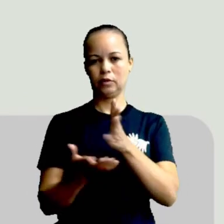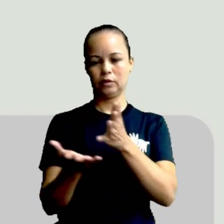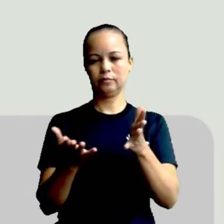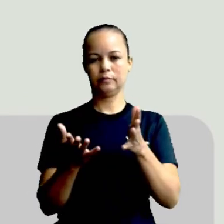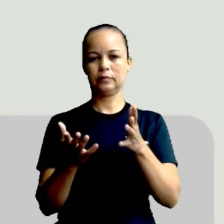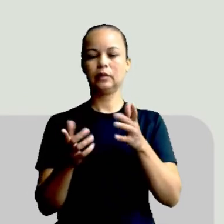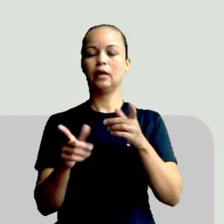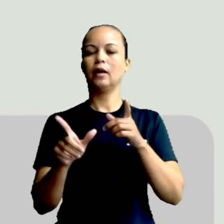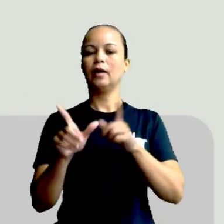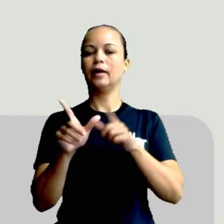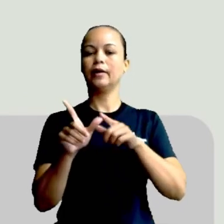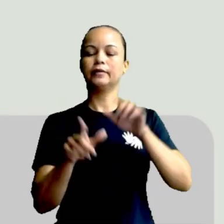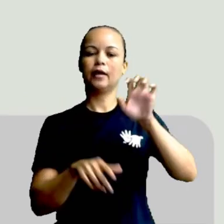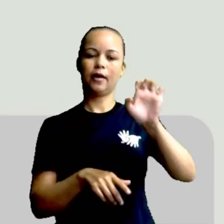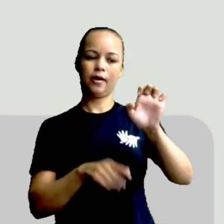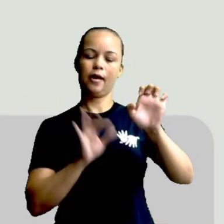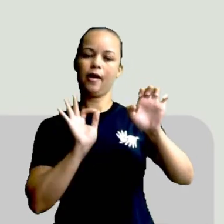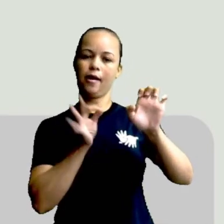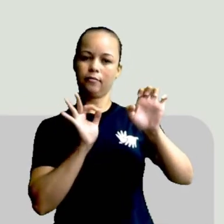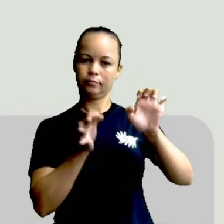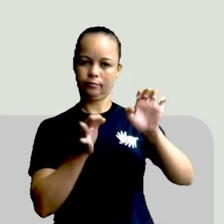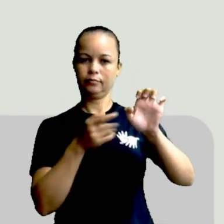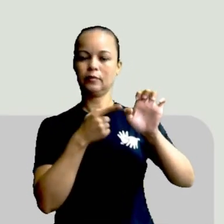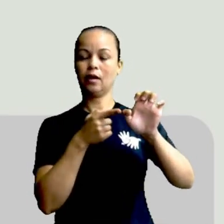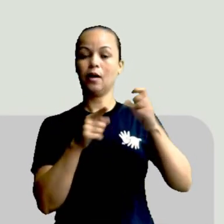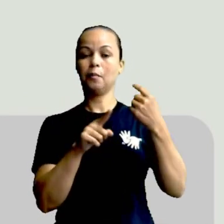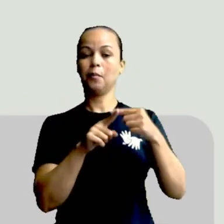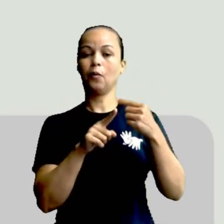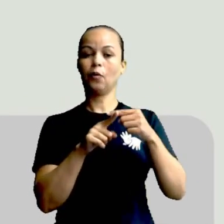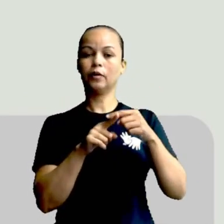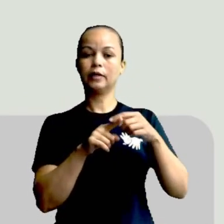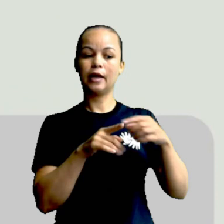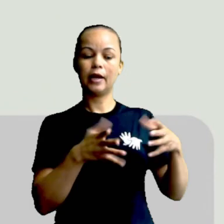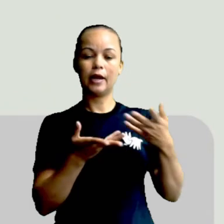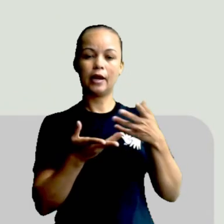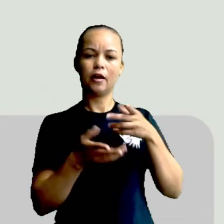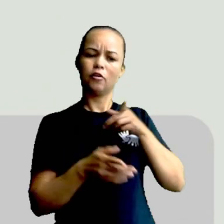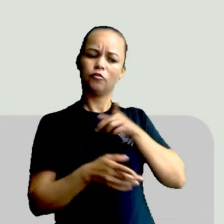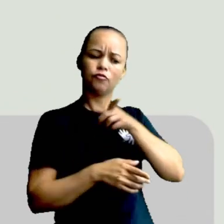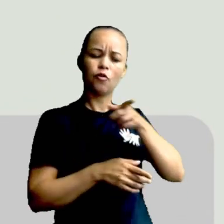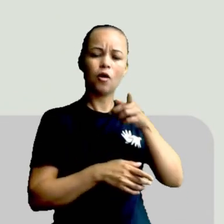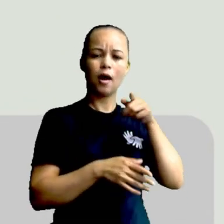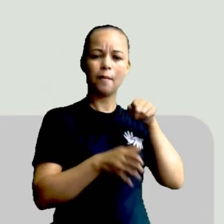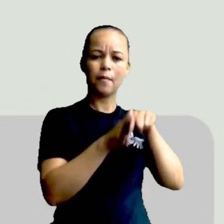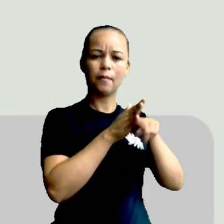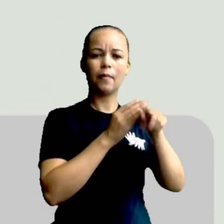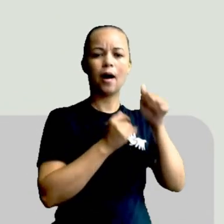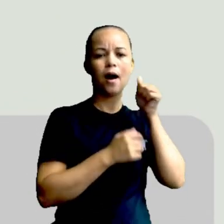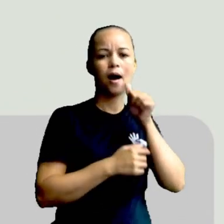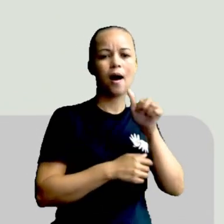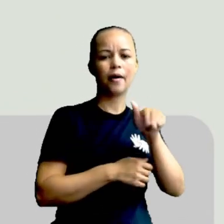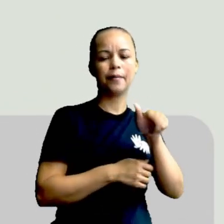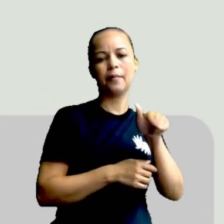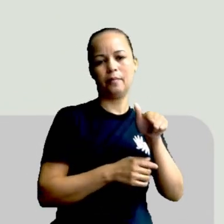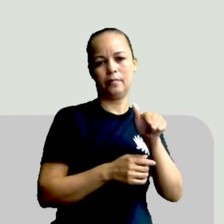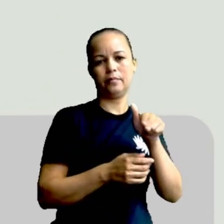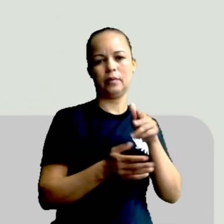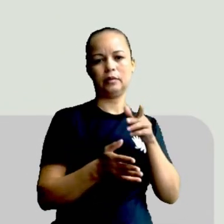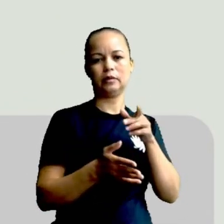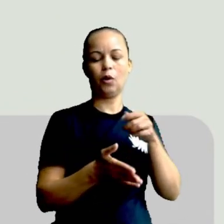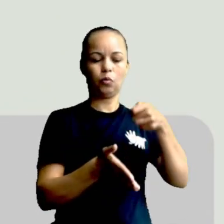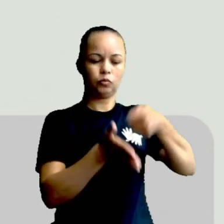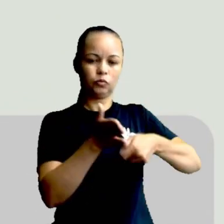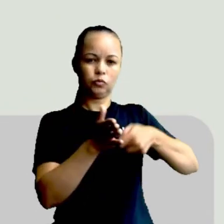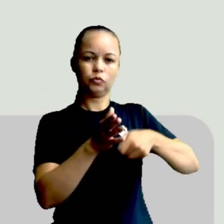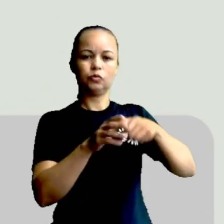ó letra é seria a alternativa correta porque recorreu a irmã o uso